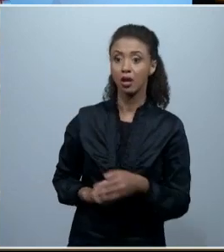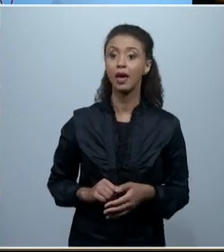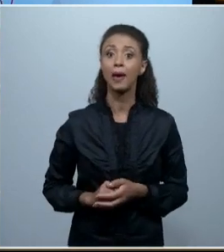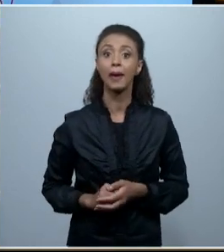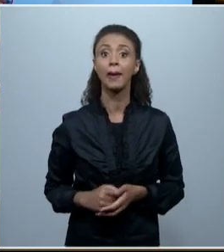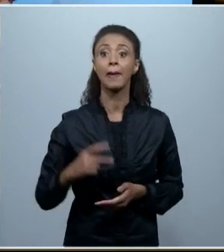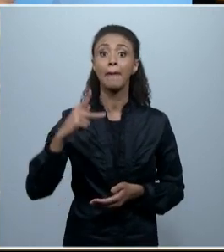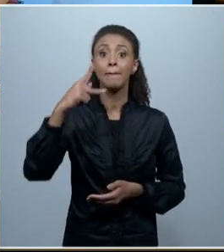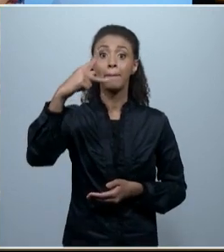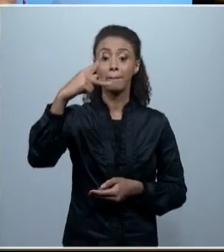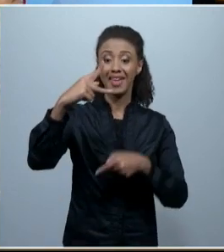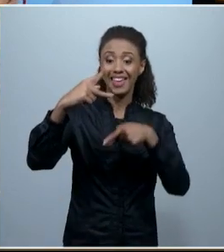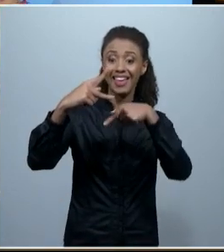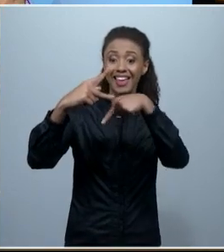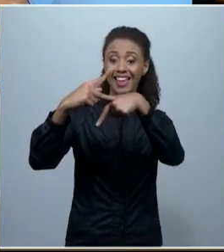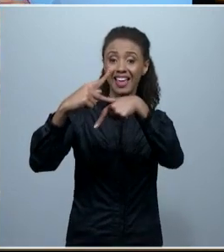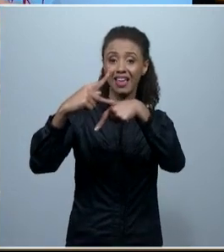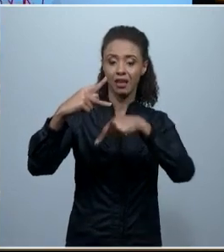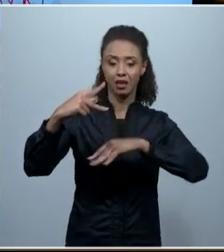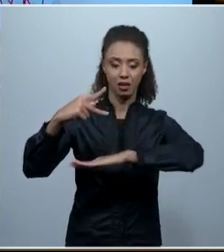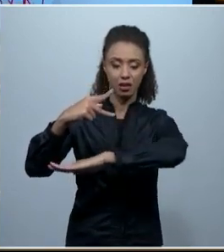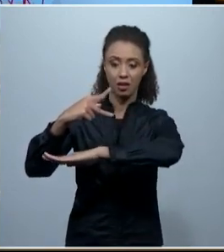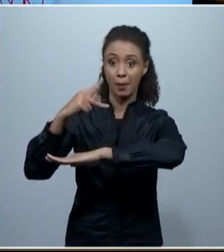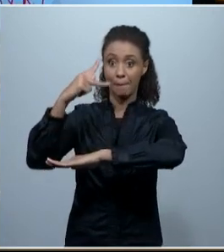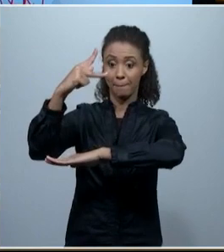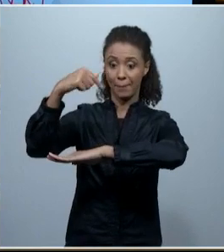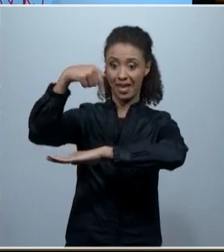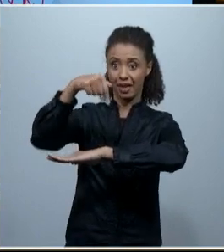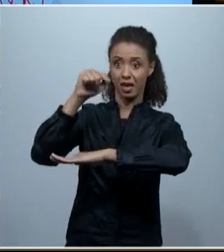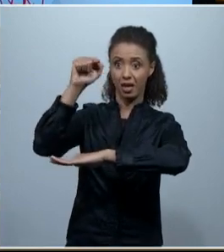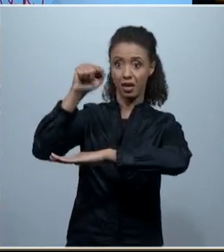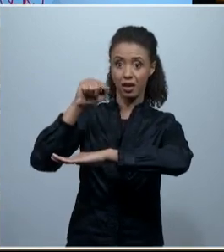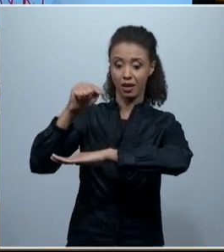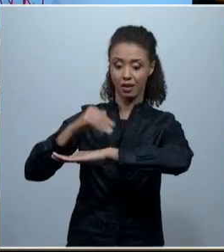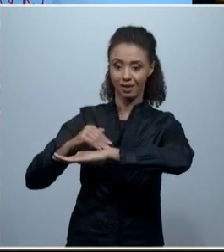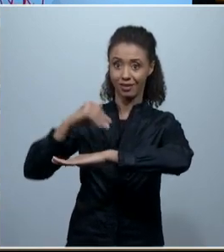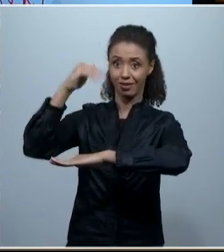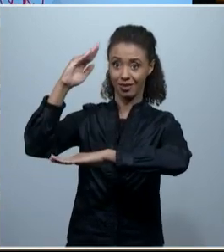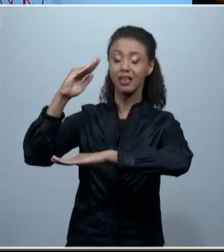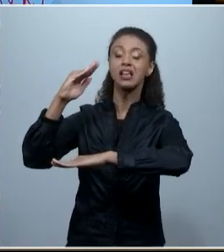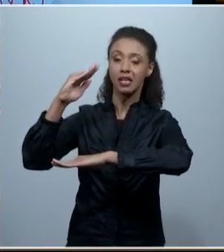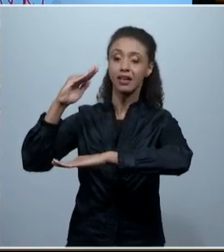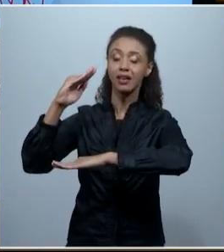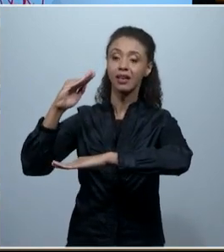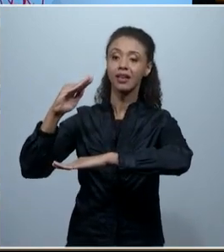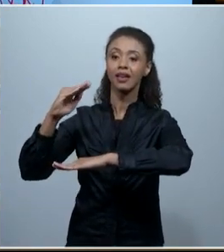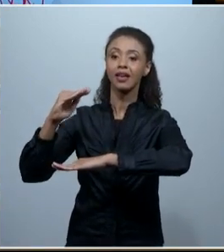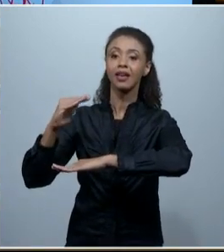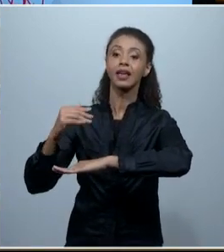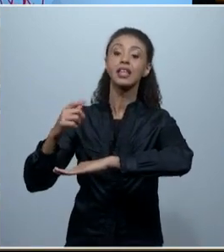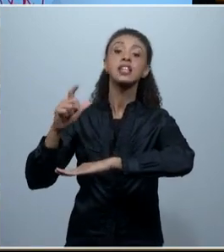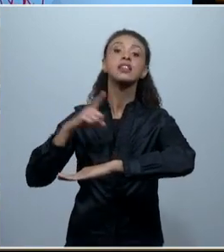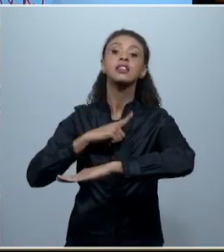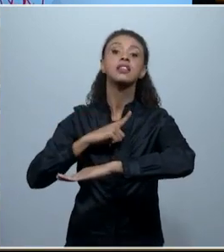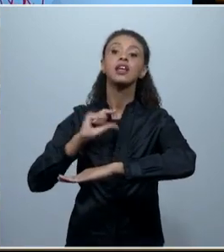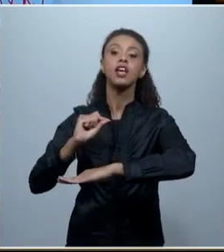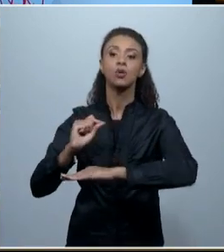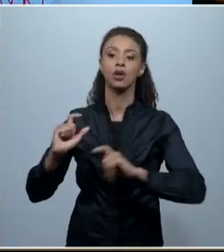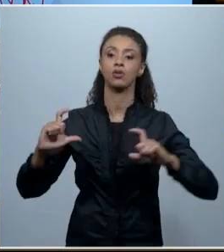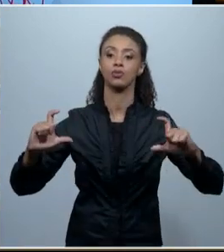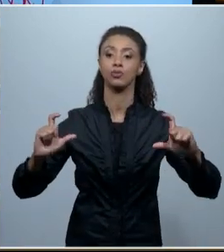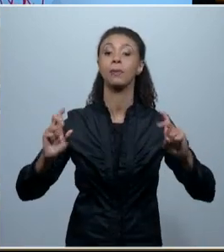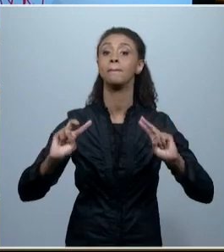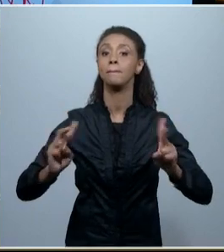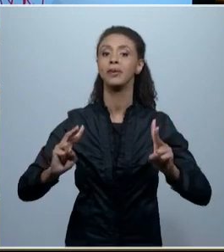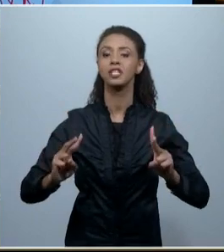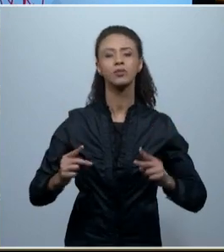a relação ter na área é pq r então vocês vão encontrar em alguns exercícios já devem ter encontrado a o uso